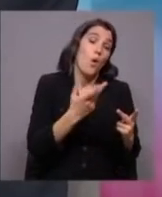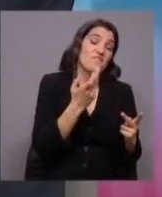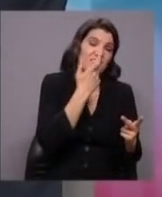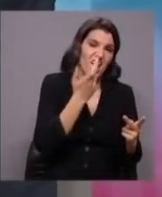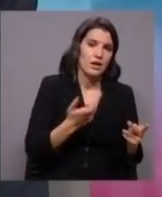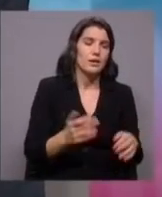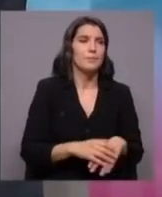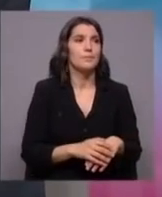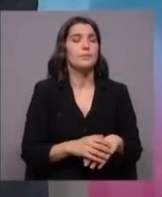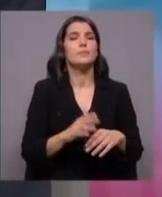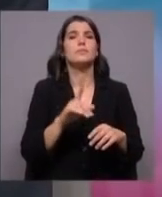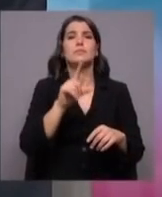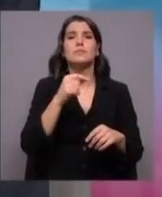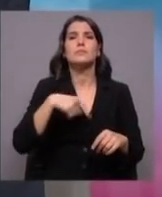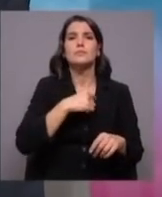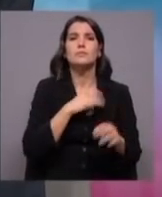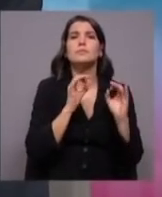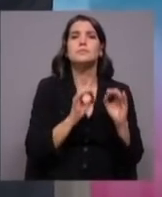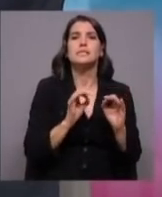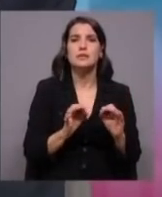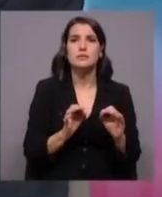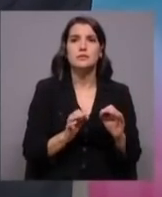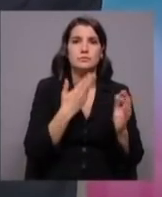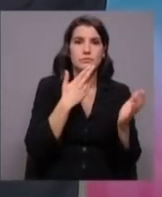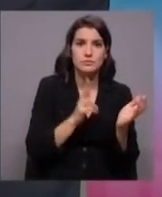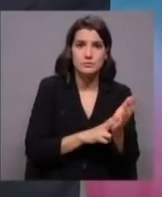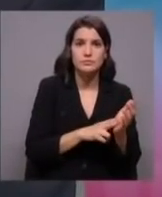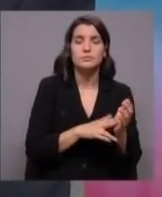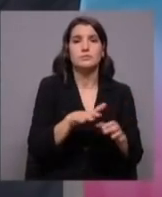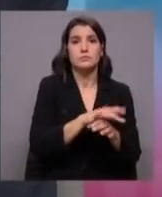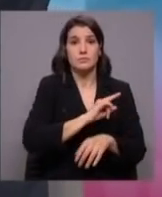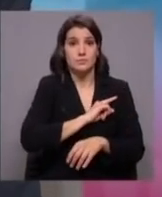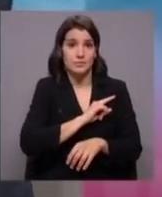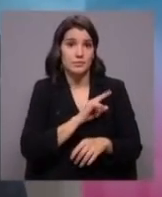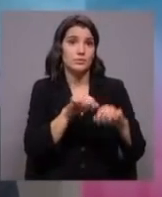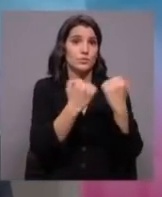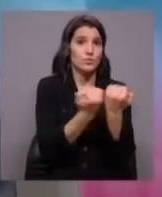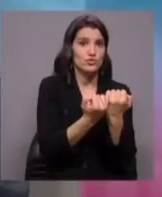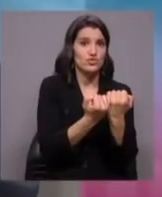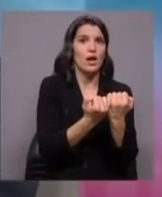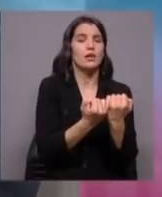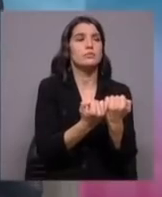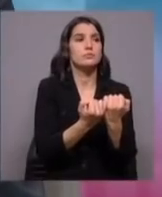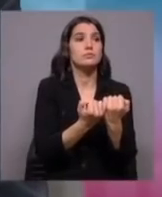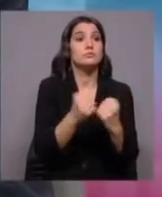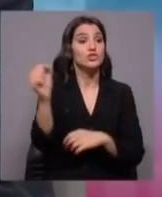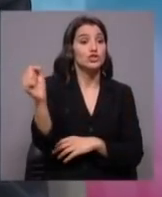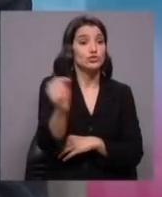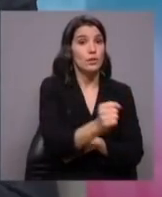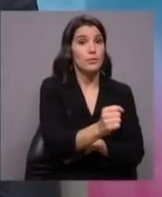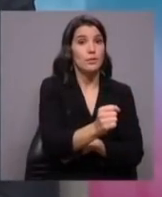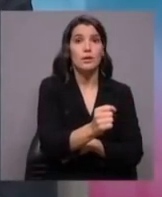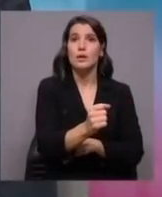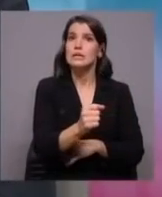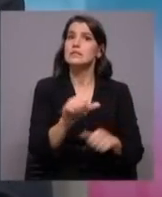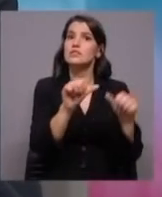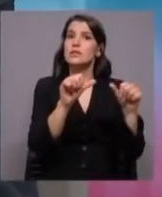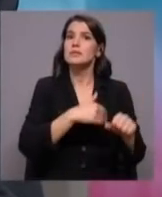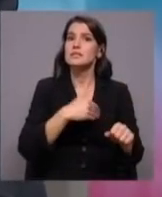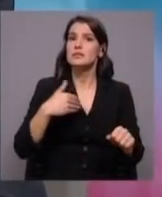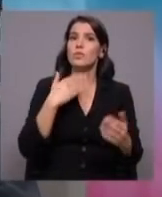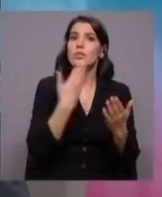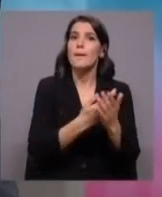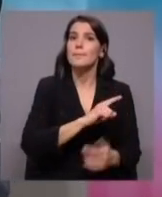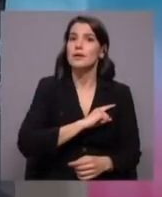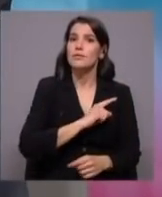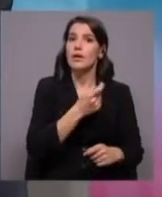que nós precisamos é realmente chamar o setor privado e o setor social, não para privatizar o sistema de saúde, mas